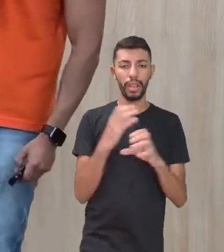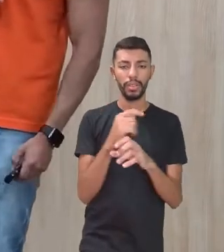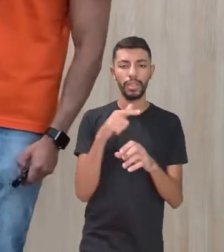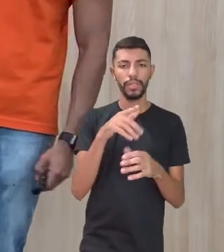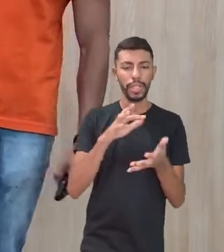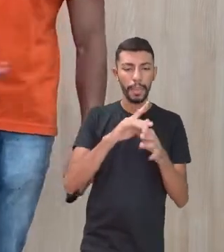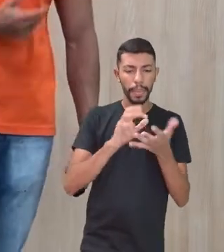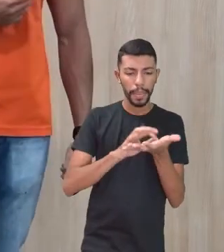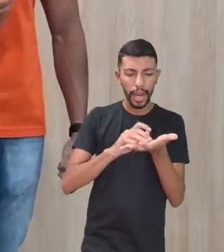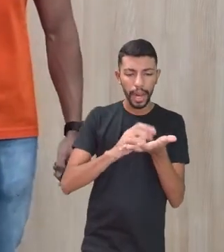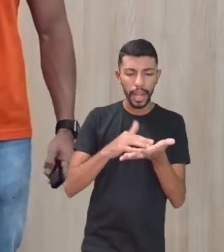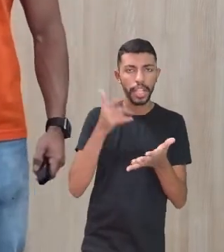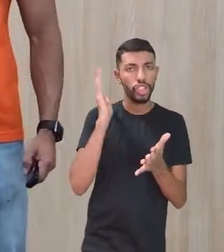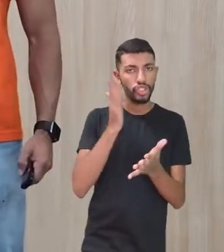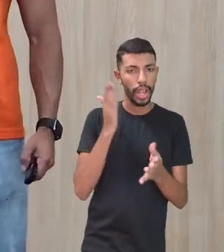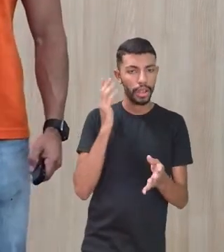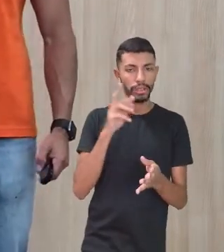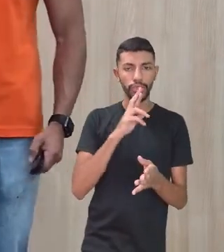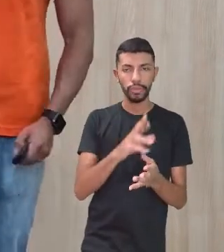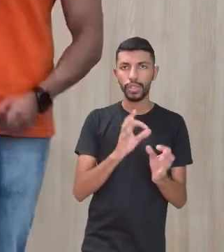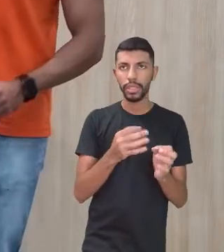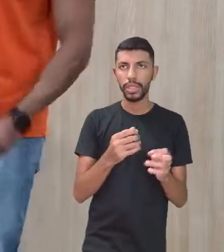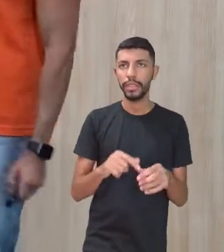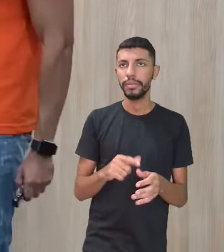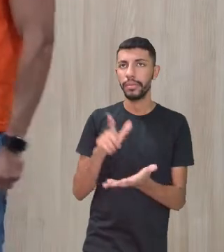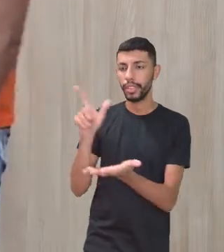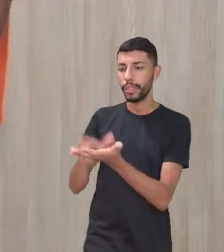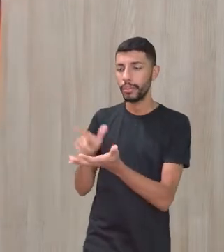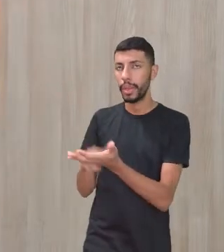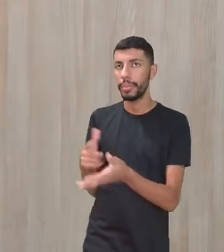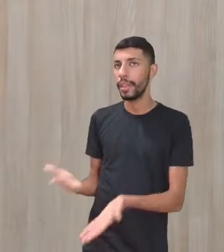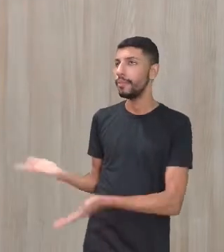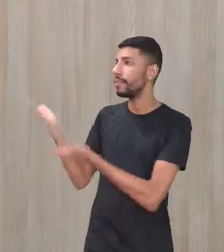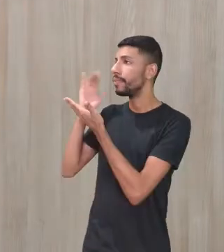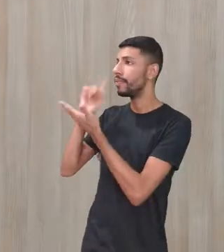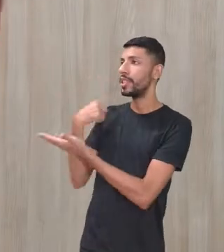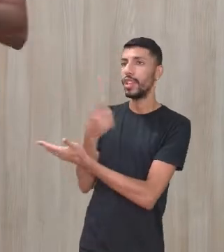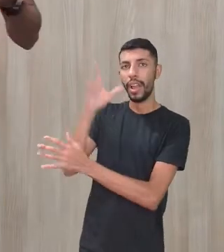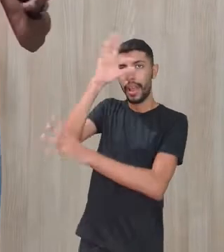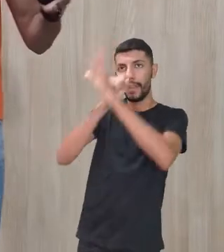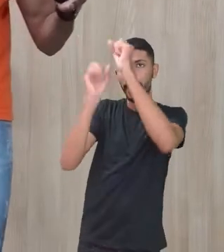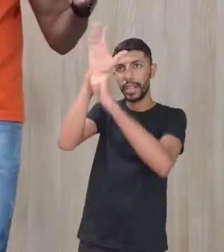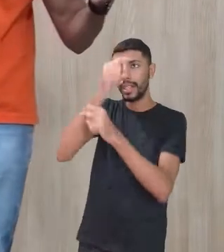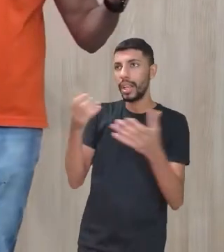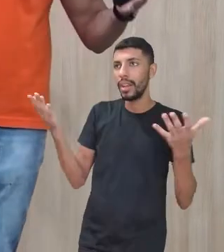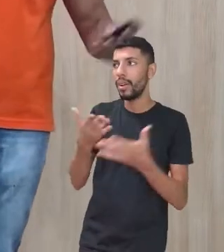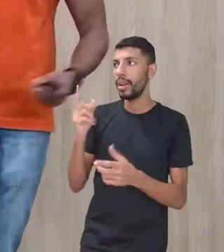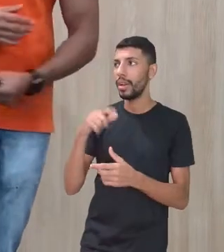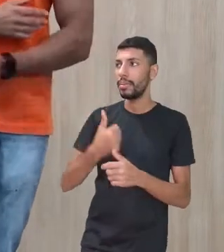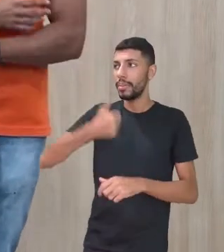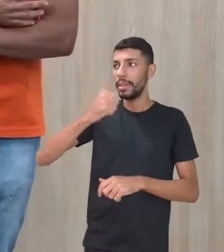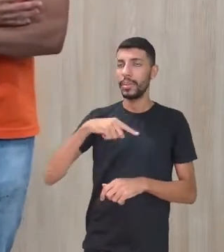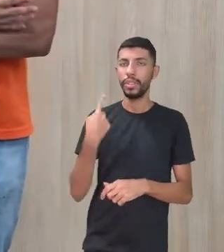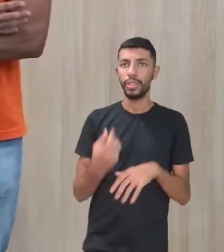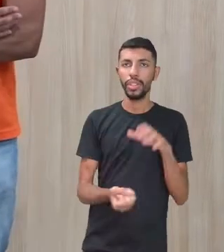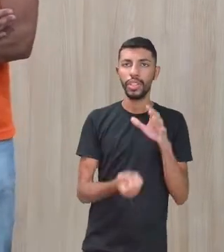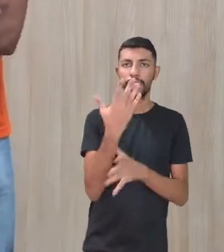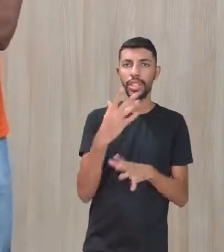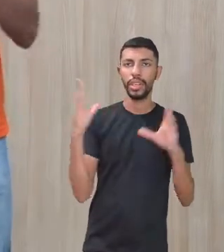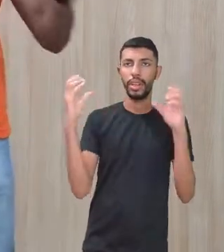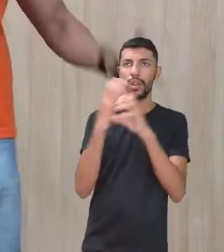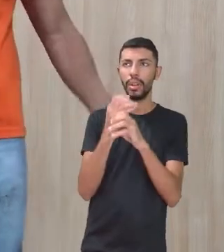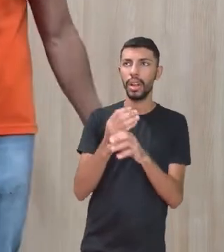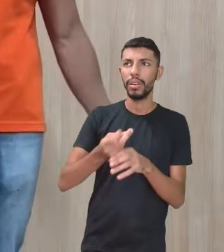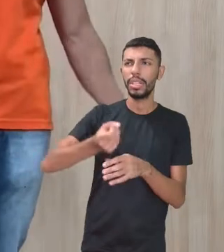como é que a gente efetua essa divisão, tá? Então preste atenção. Primeiro a gente arma a conta, como você arma